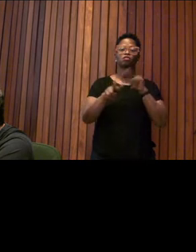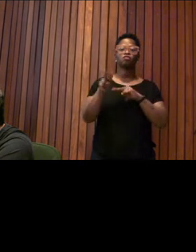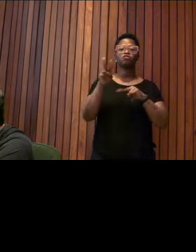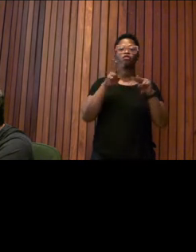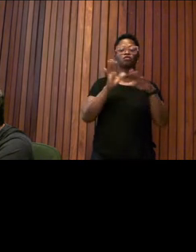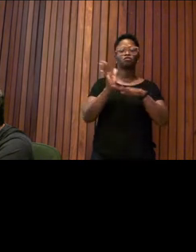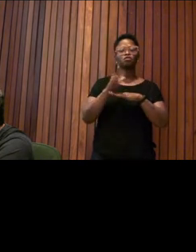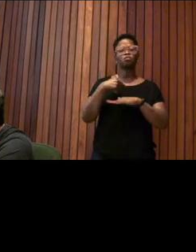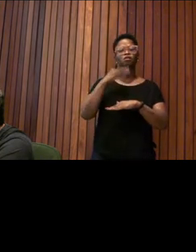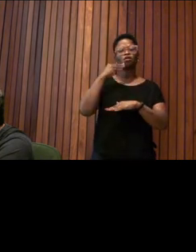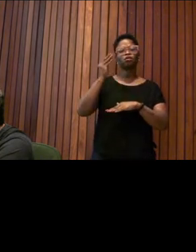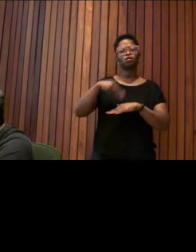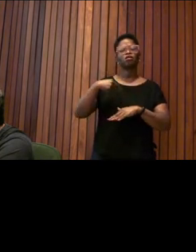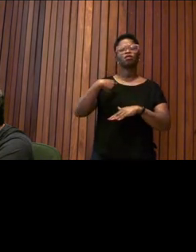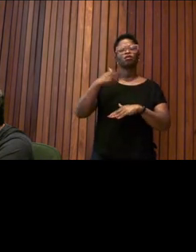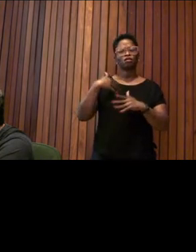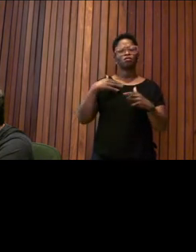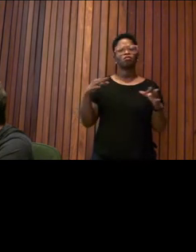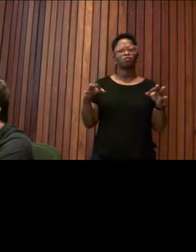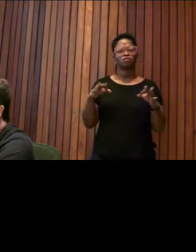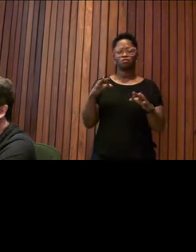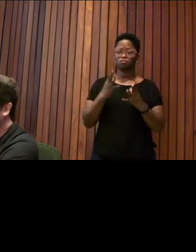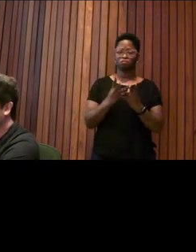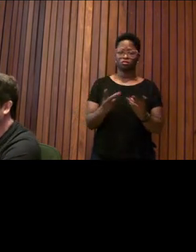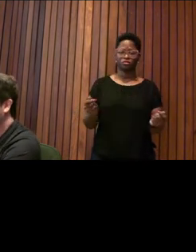bem acabado. Assim.